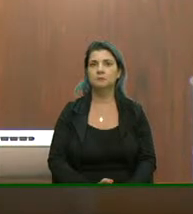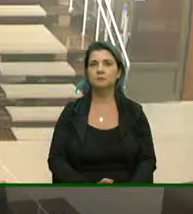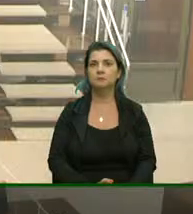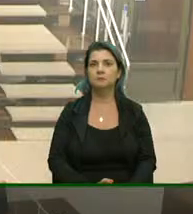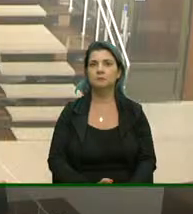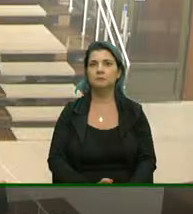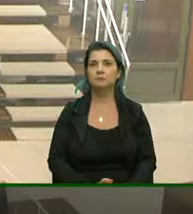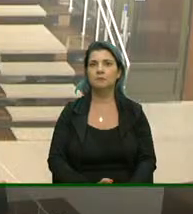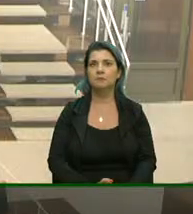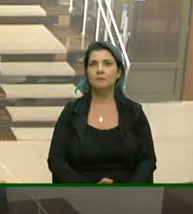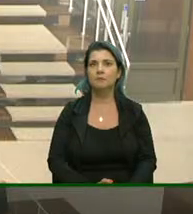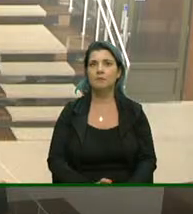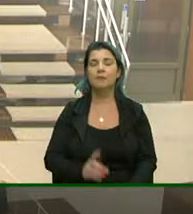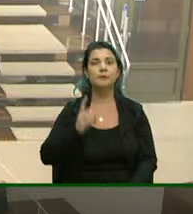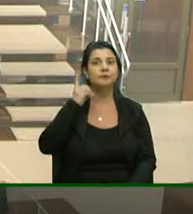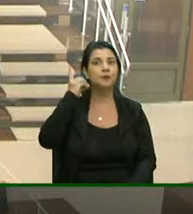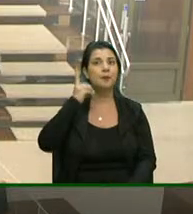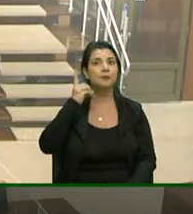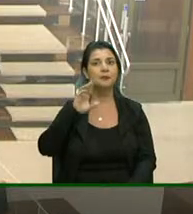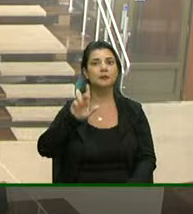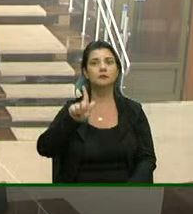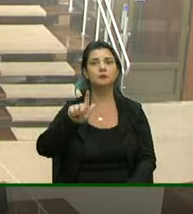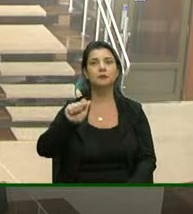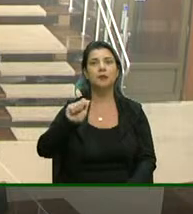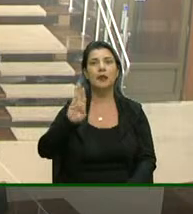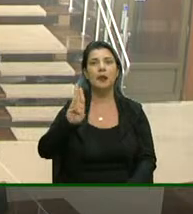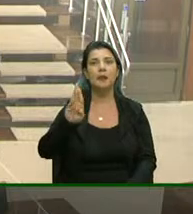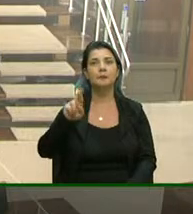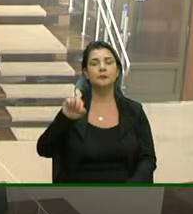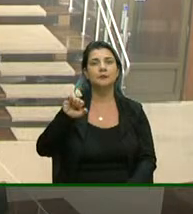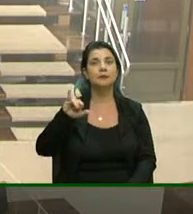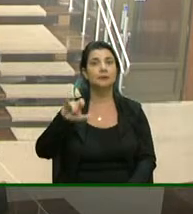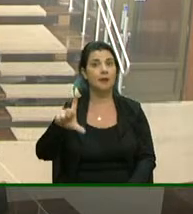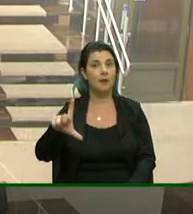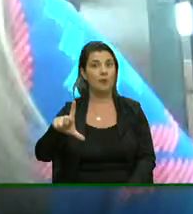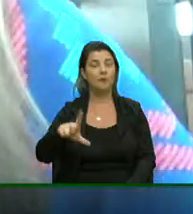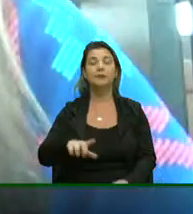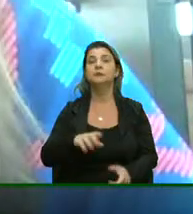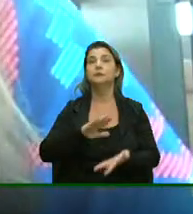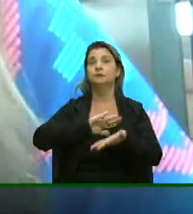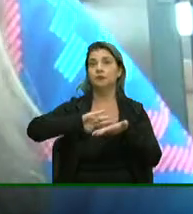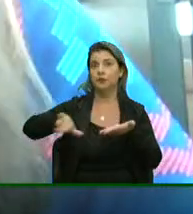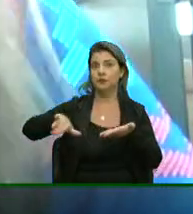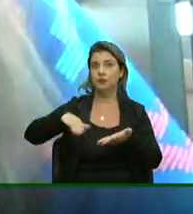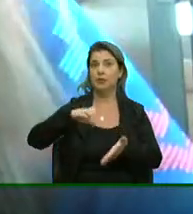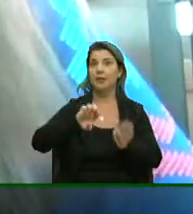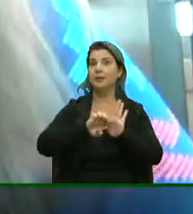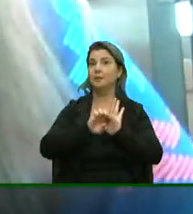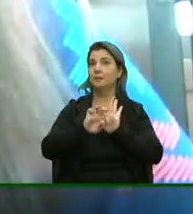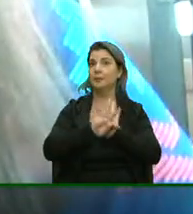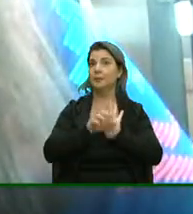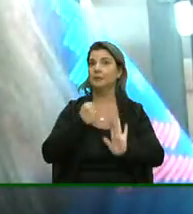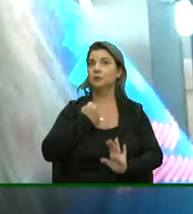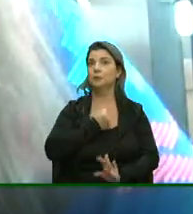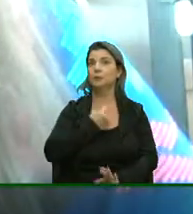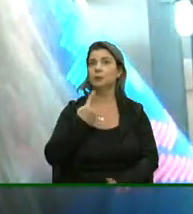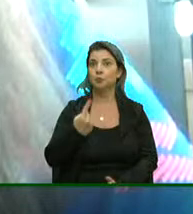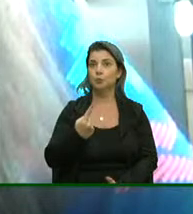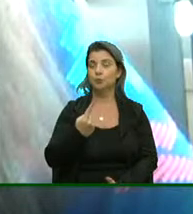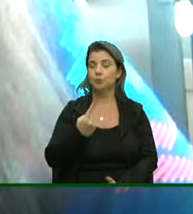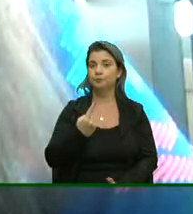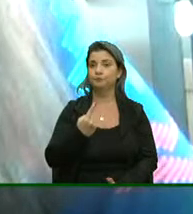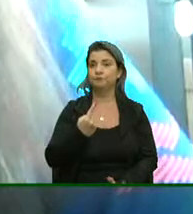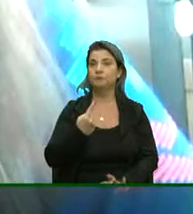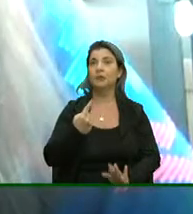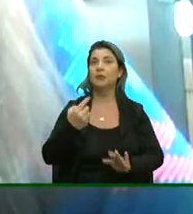Tá bem. Deputado Gabriel, eu vou retirar a emenda número 1 e vou protocolar a